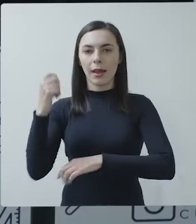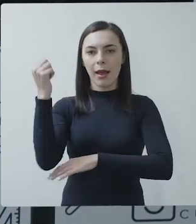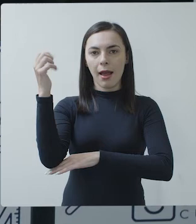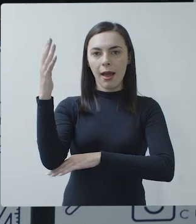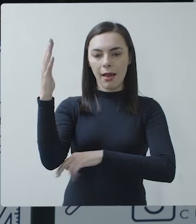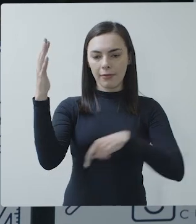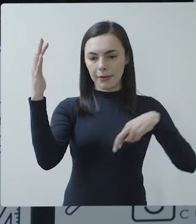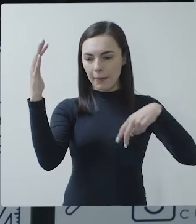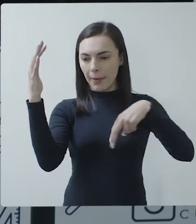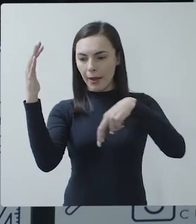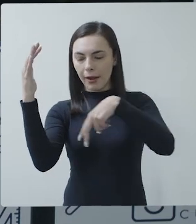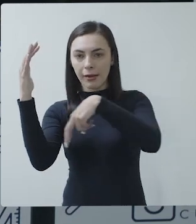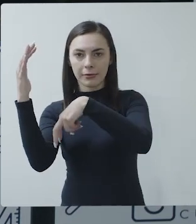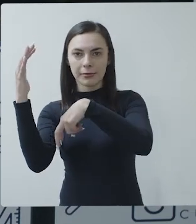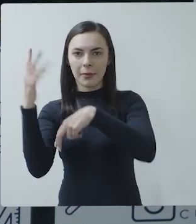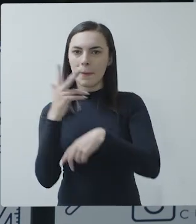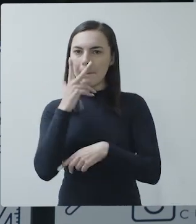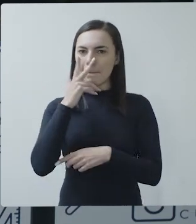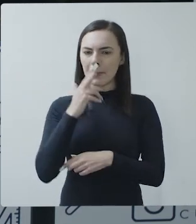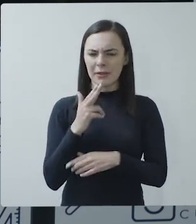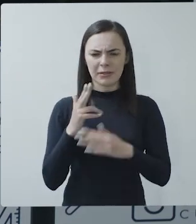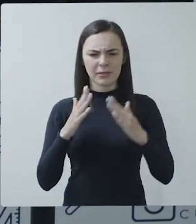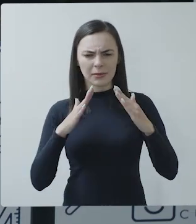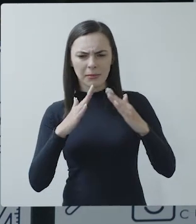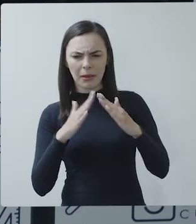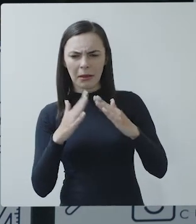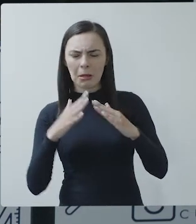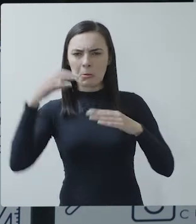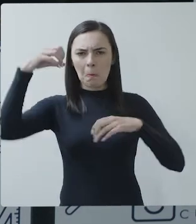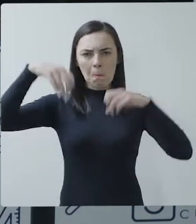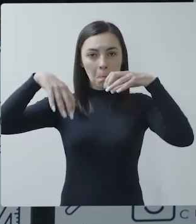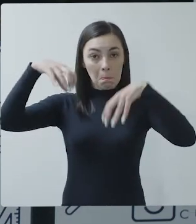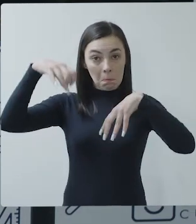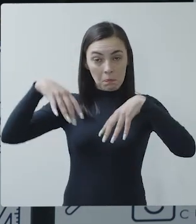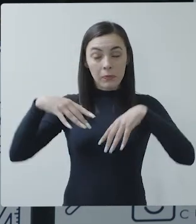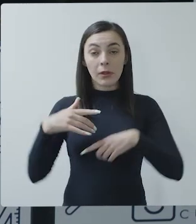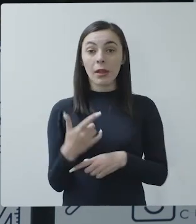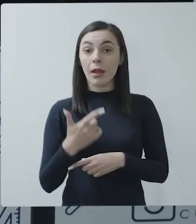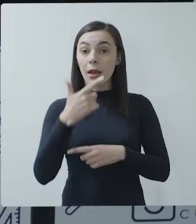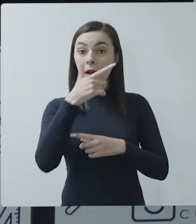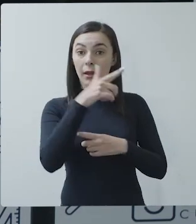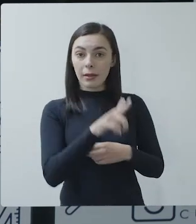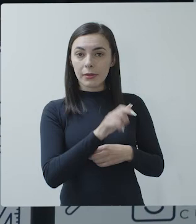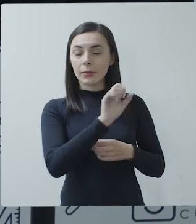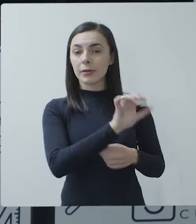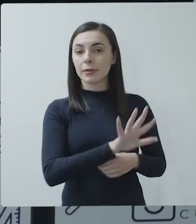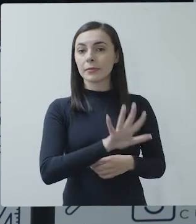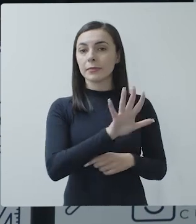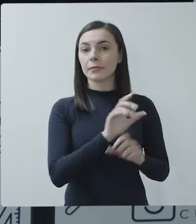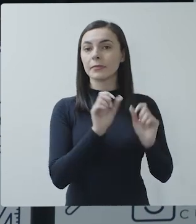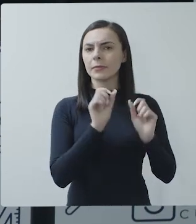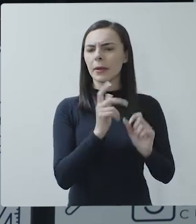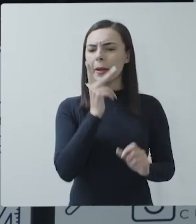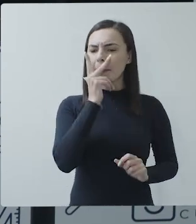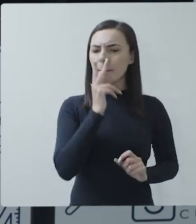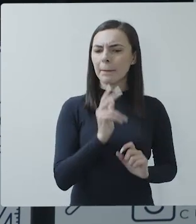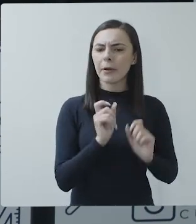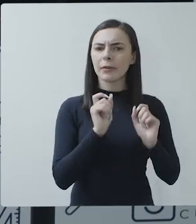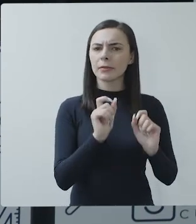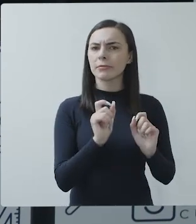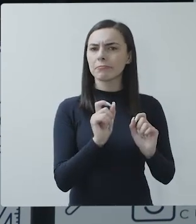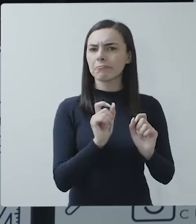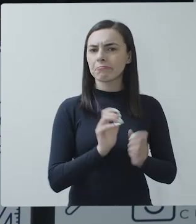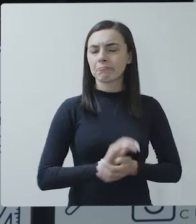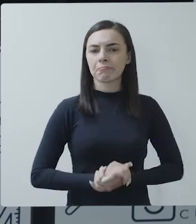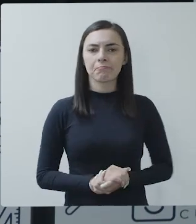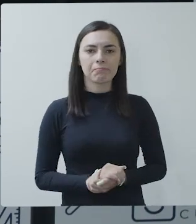até o outro lado ali onde parece que tem uma casa toda iluminada. E a outra, parece que ela está fazendo o